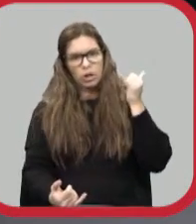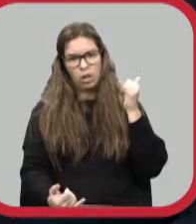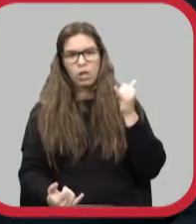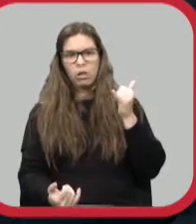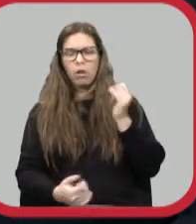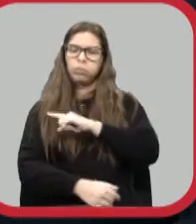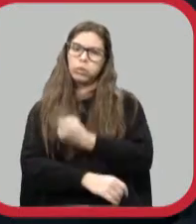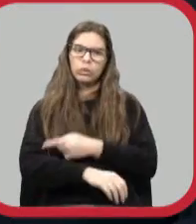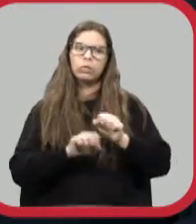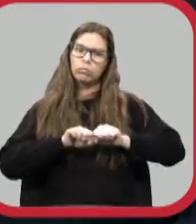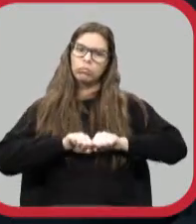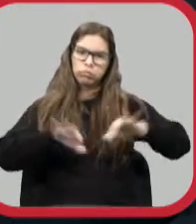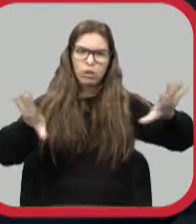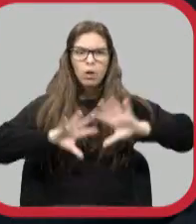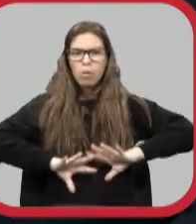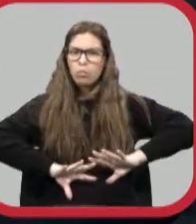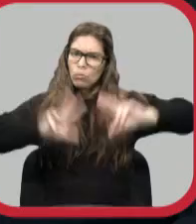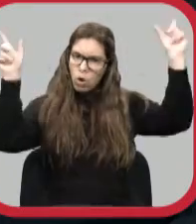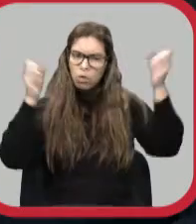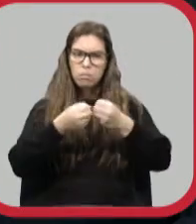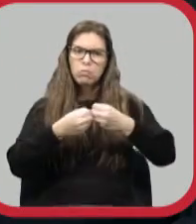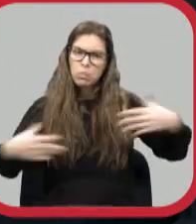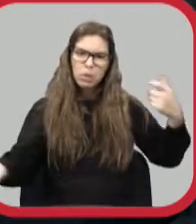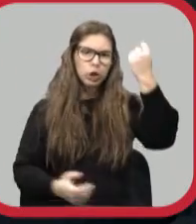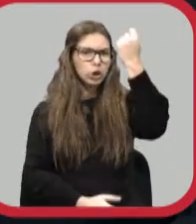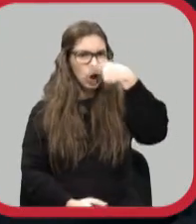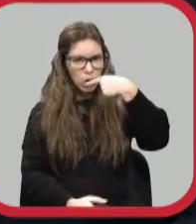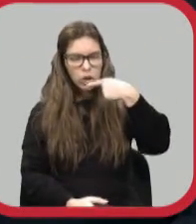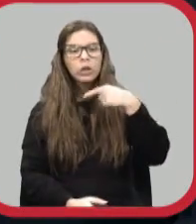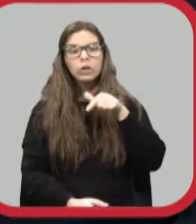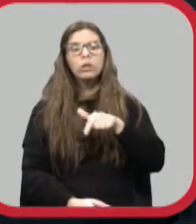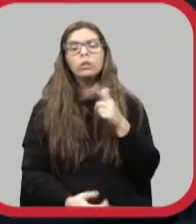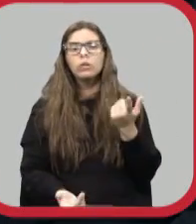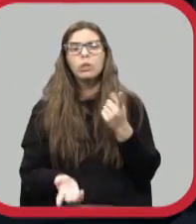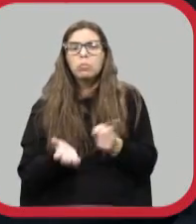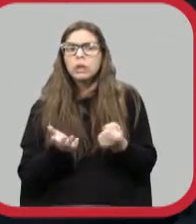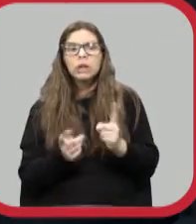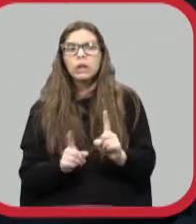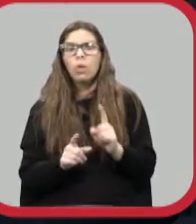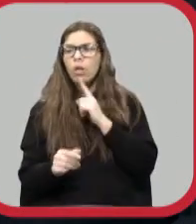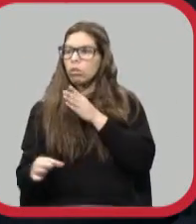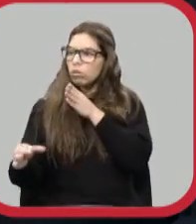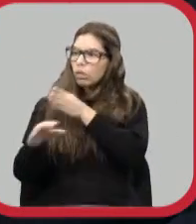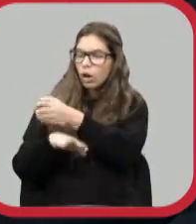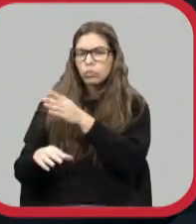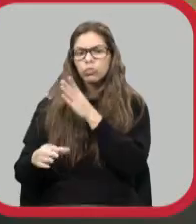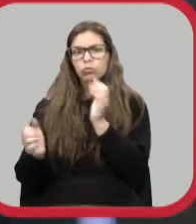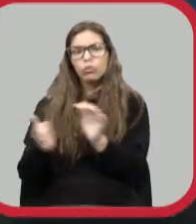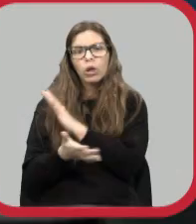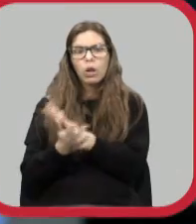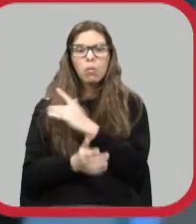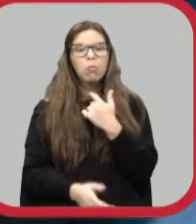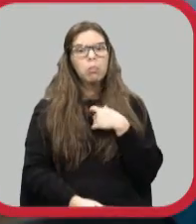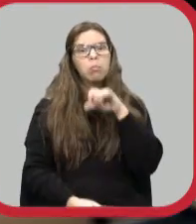é uma margem de progressão e de divulgação de histórias. Tu nem precisas de trabalhar para um jornal, tu podes